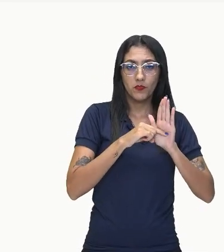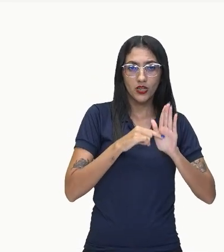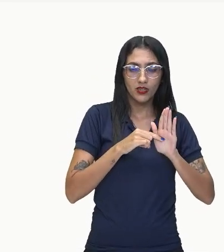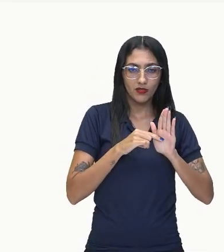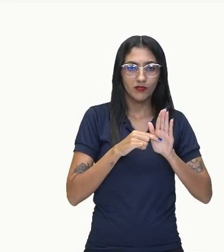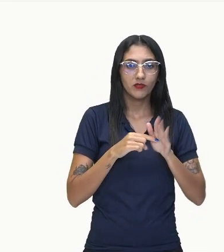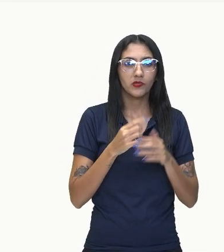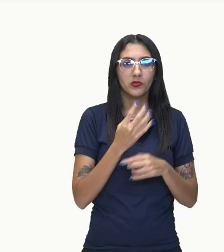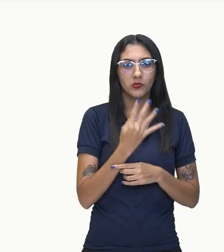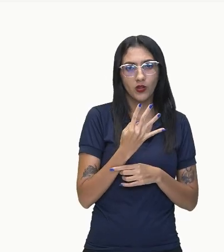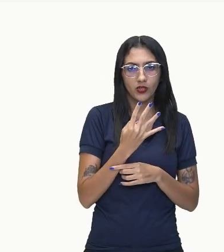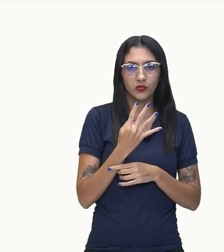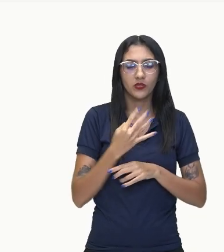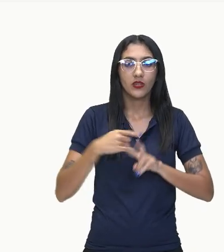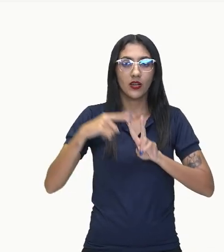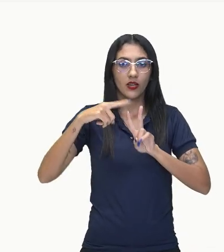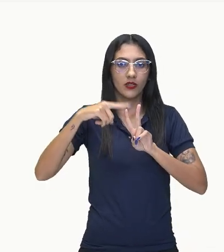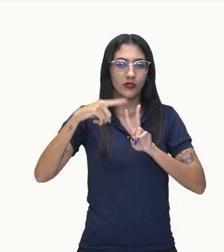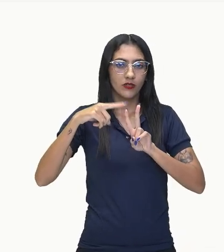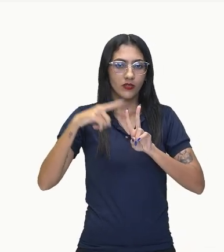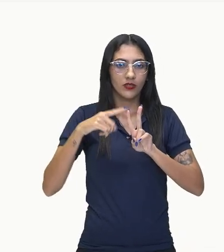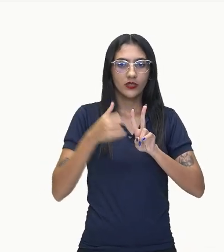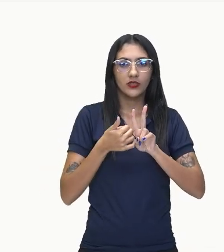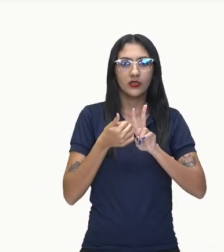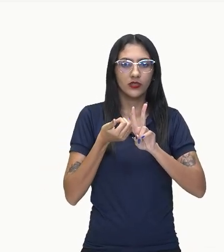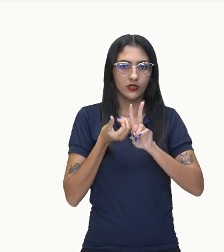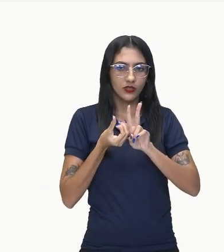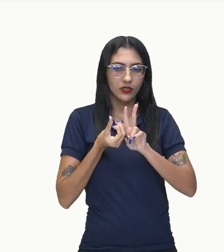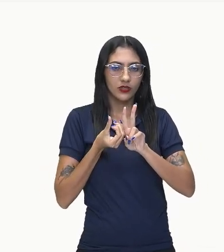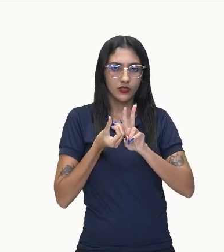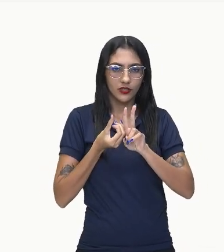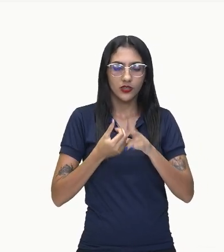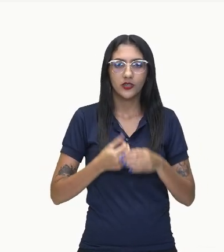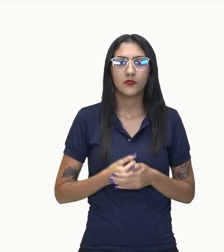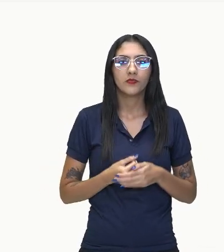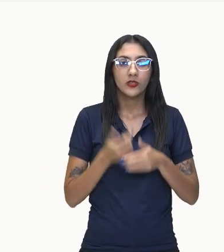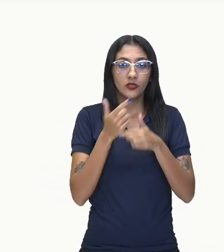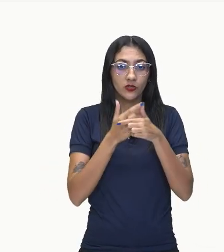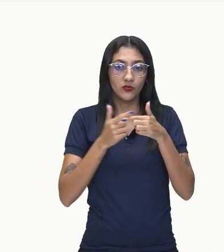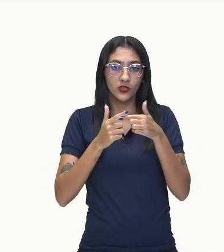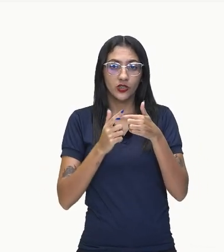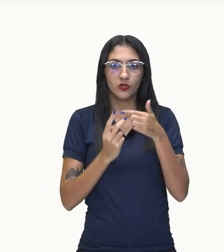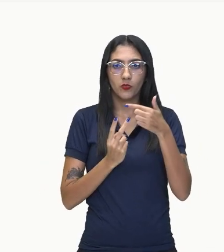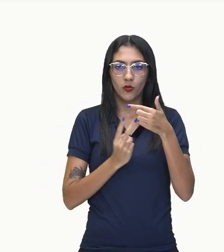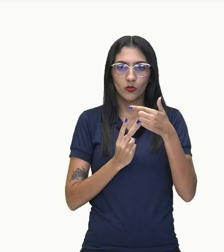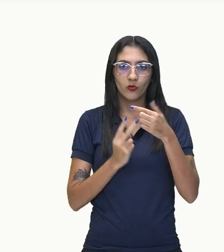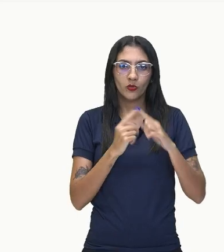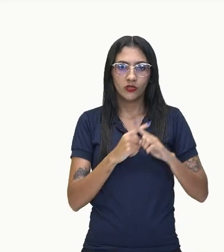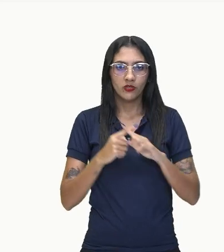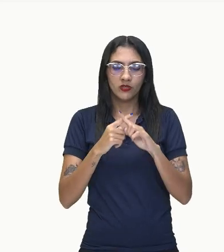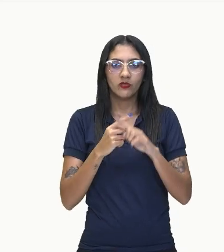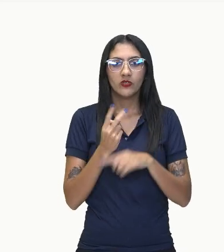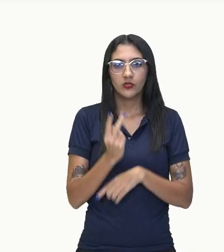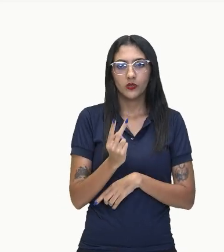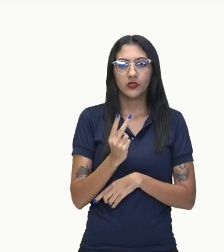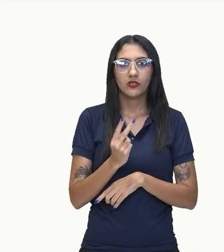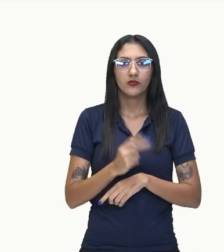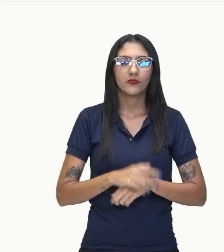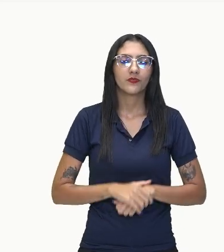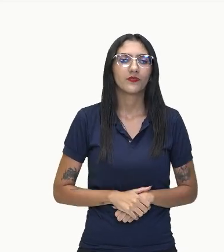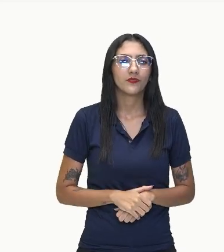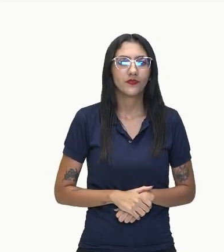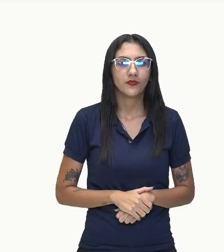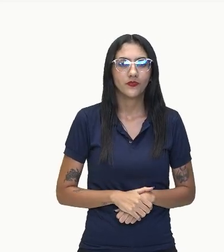que é menos 4, mais ou menos a raiz do delta, que é 16, dividido por 2 vezes o a, que